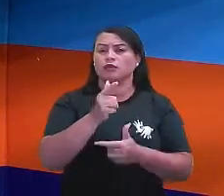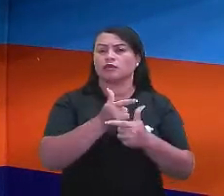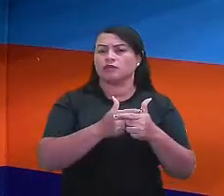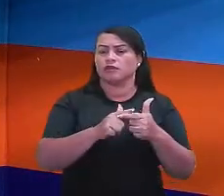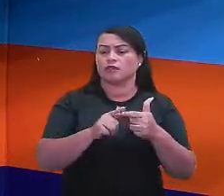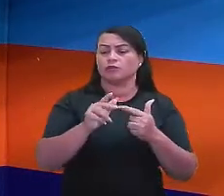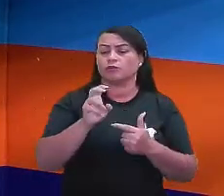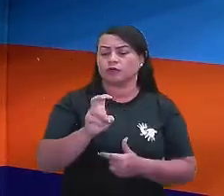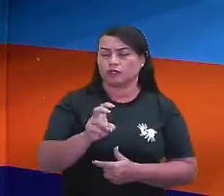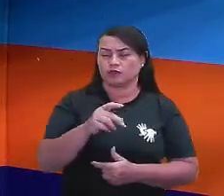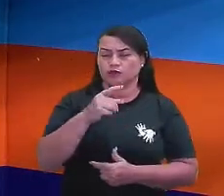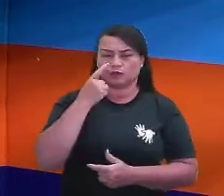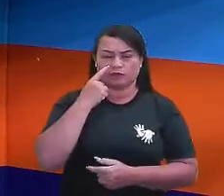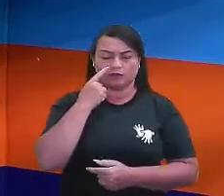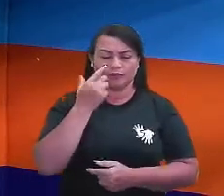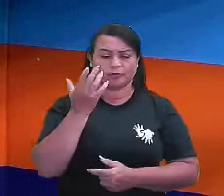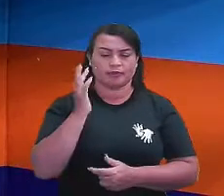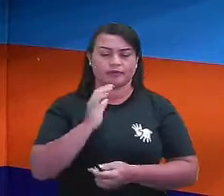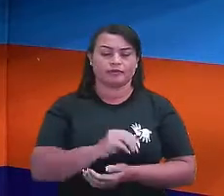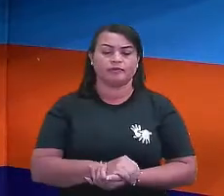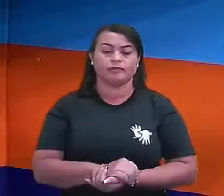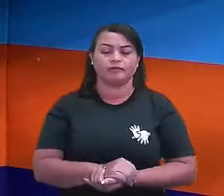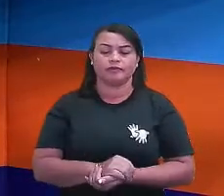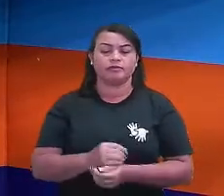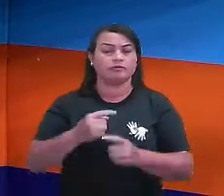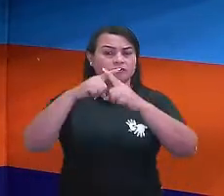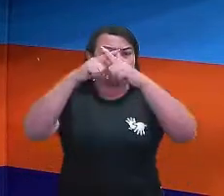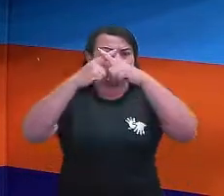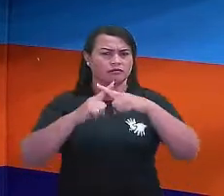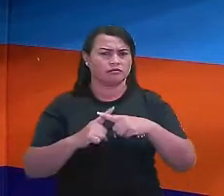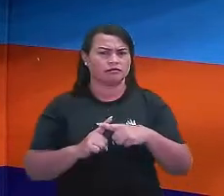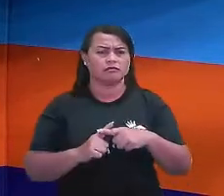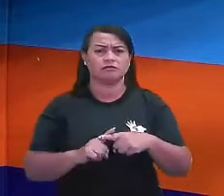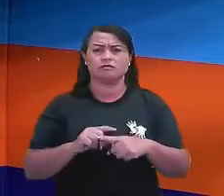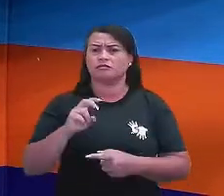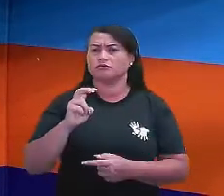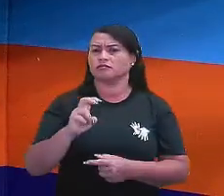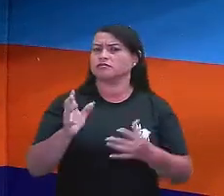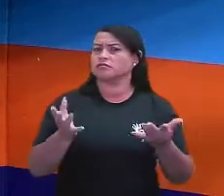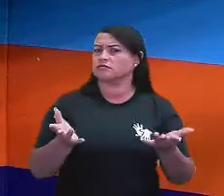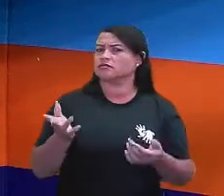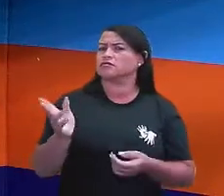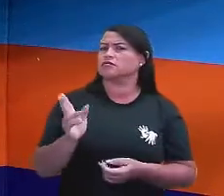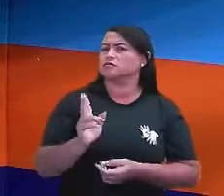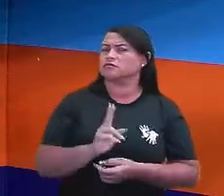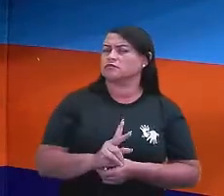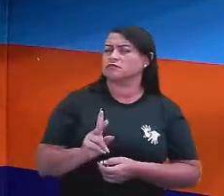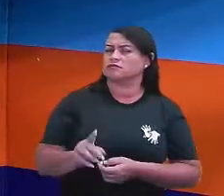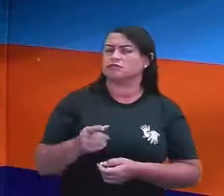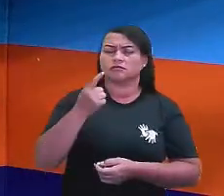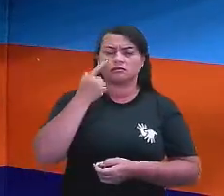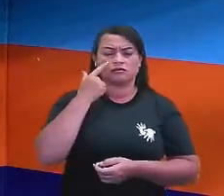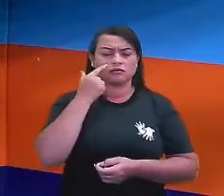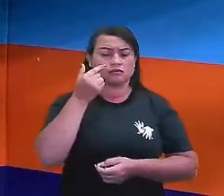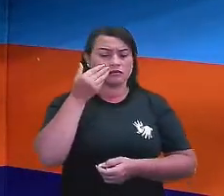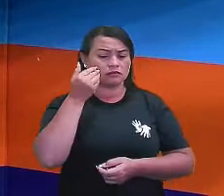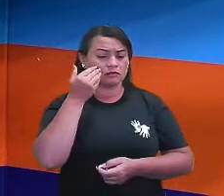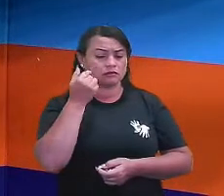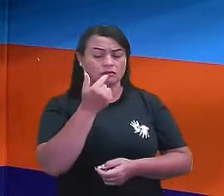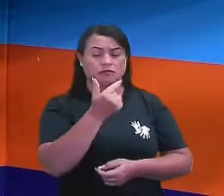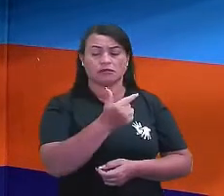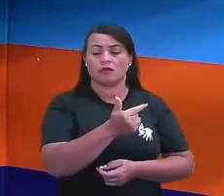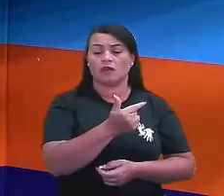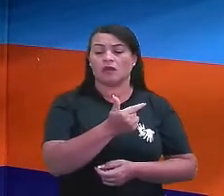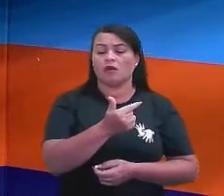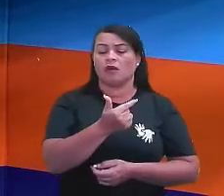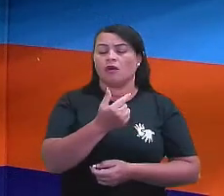do 5. Ah, professora, mas eu já estou vendo logo de cara que o 2